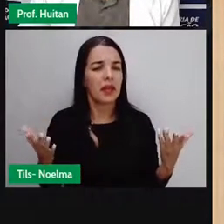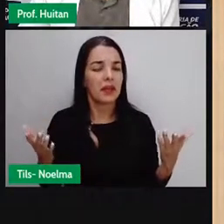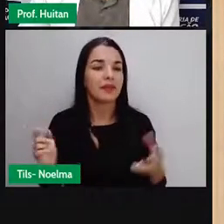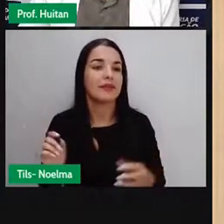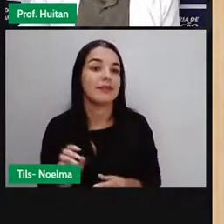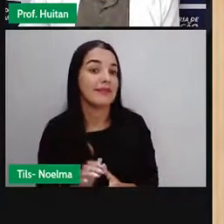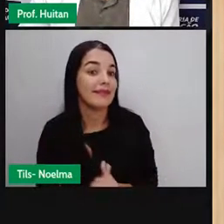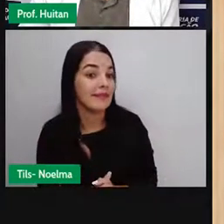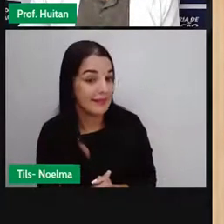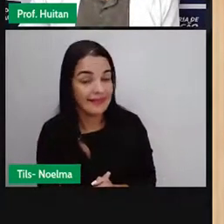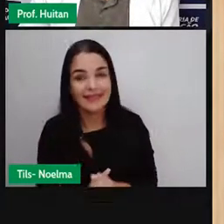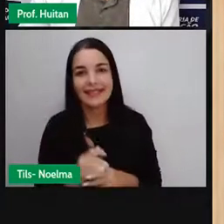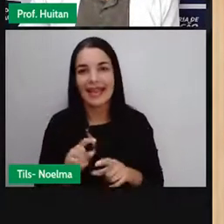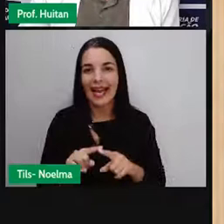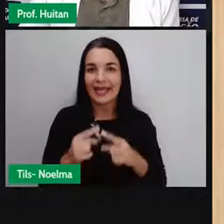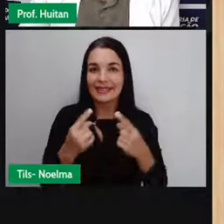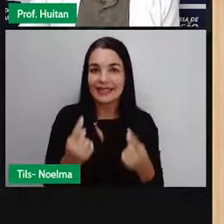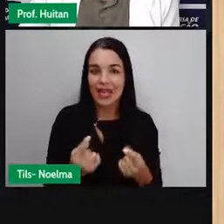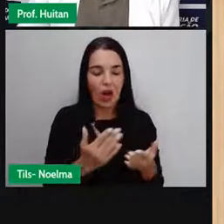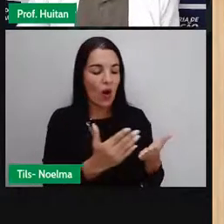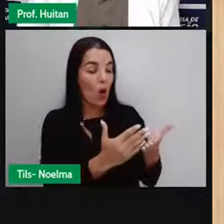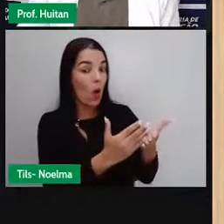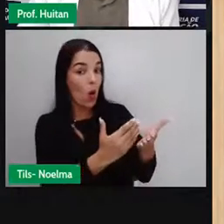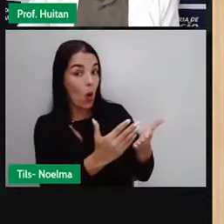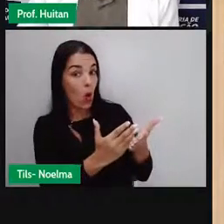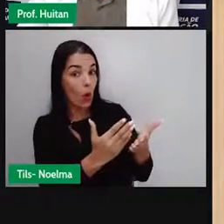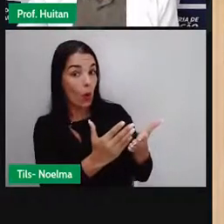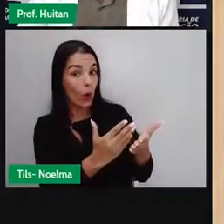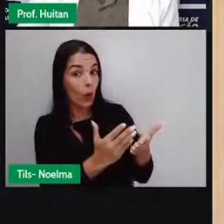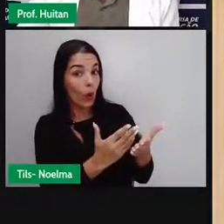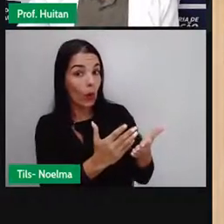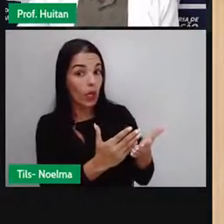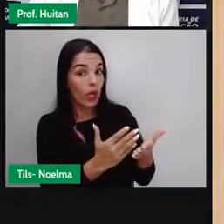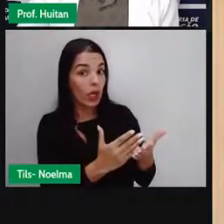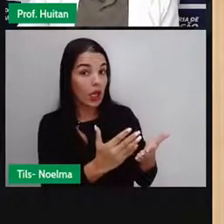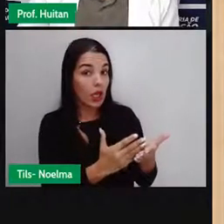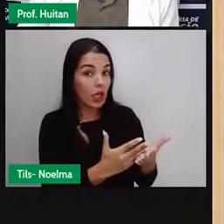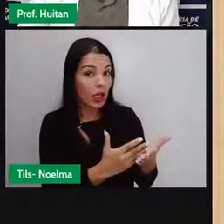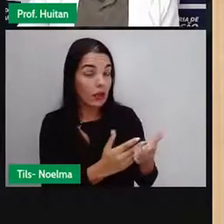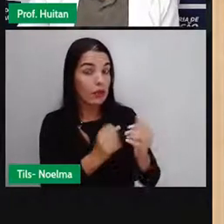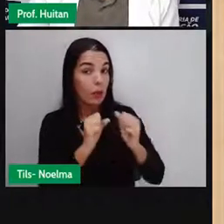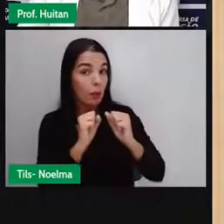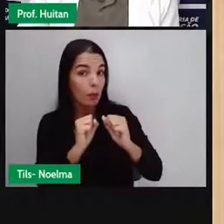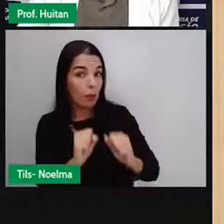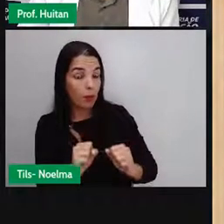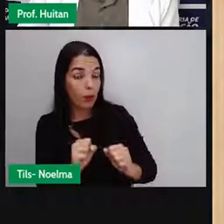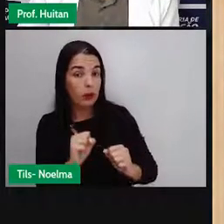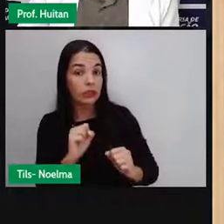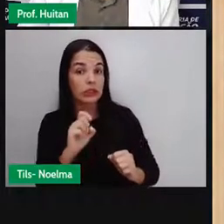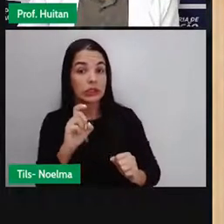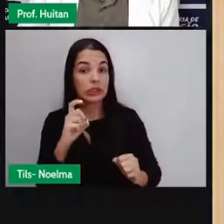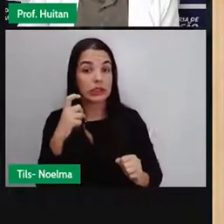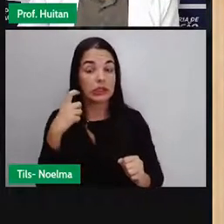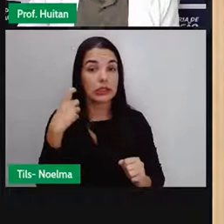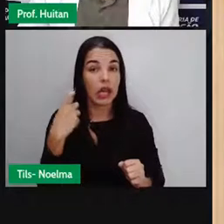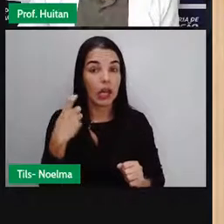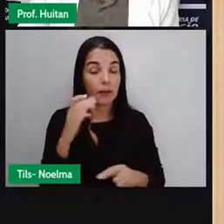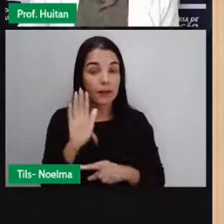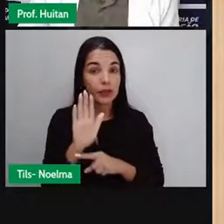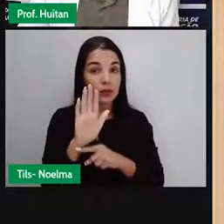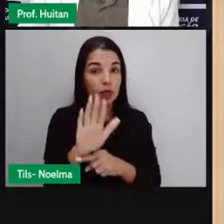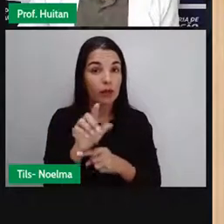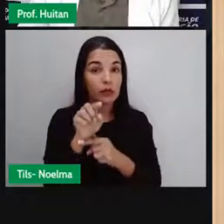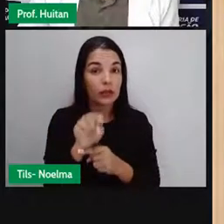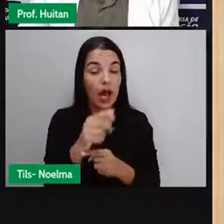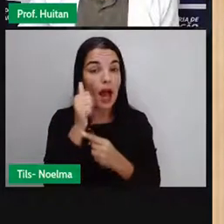relacionando livro e leitura, para que serve o livro ou para que serve mesmo a leitura? Ana Clara Oliveira, que é uma jornalista e